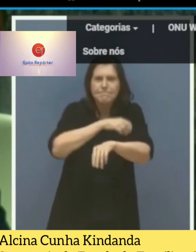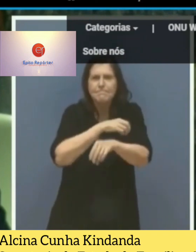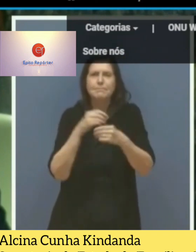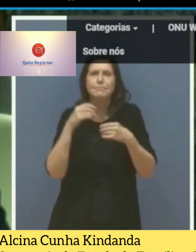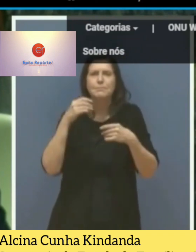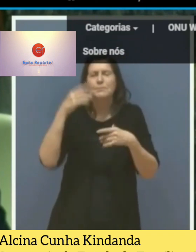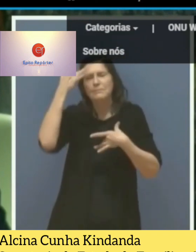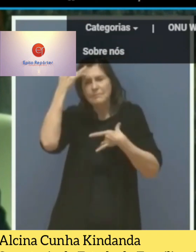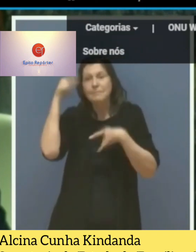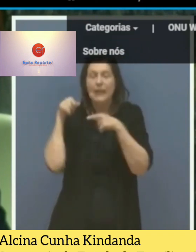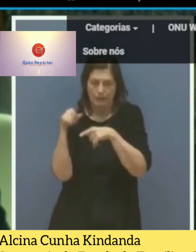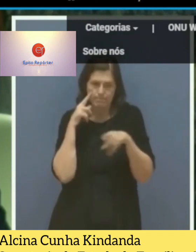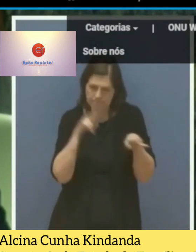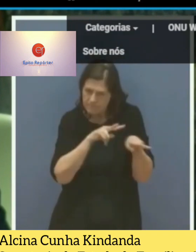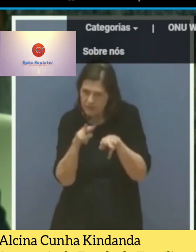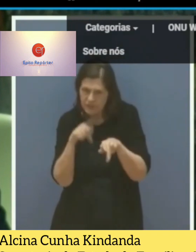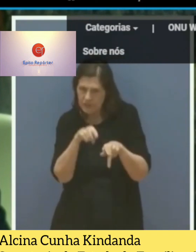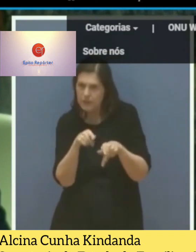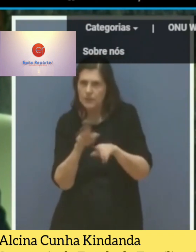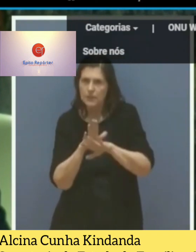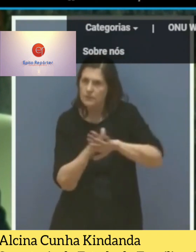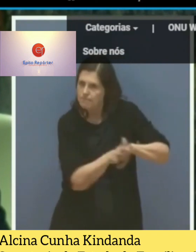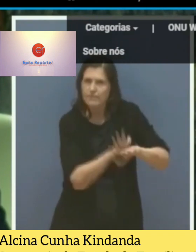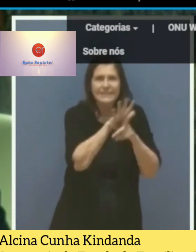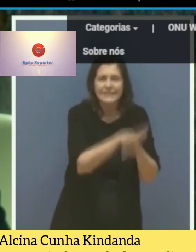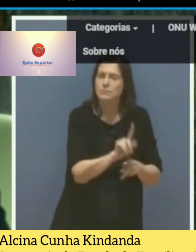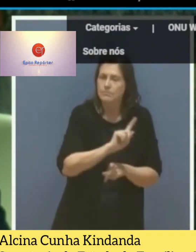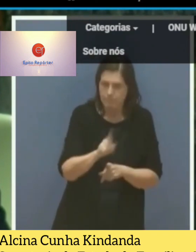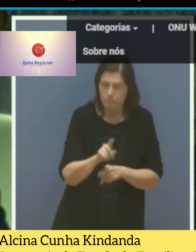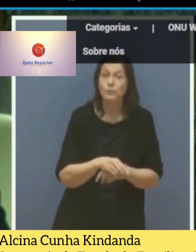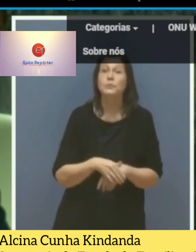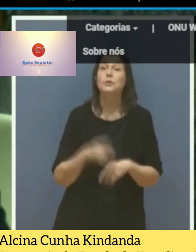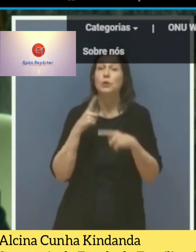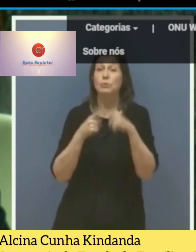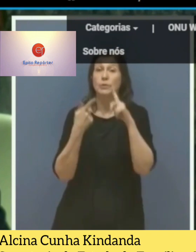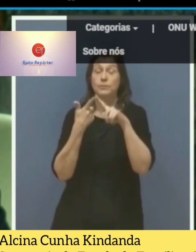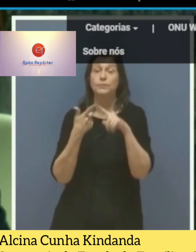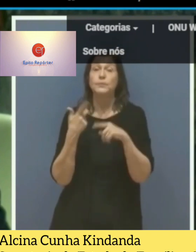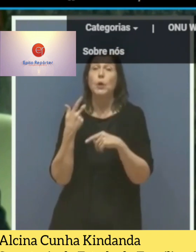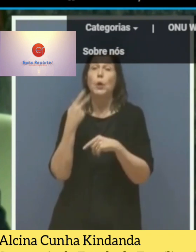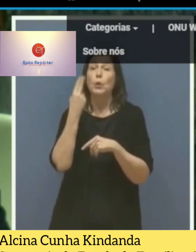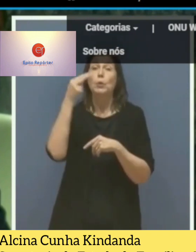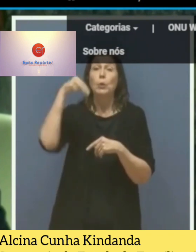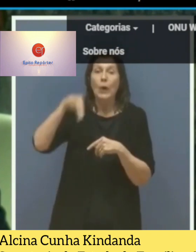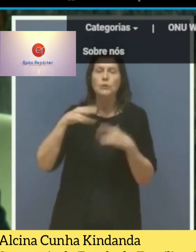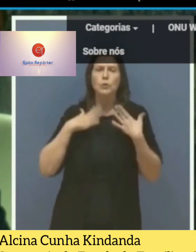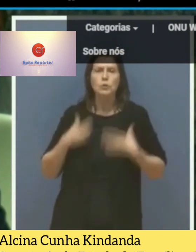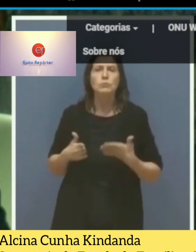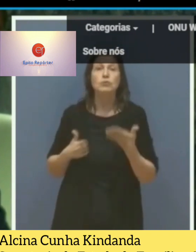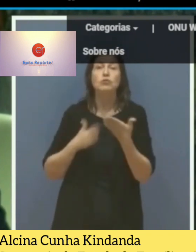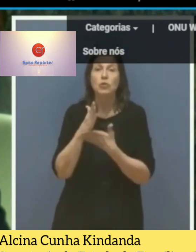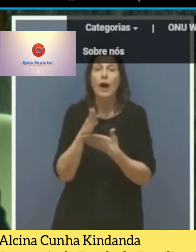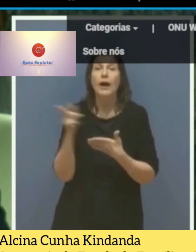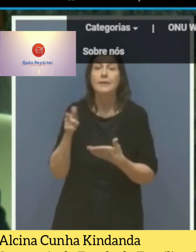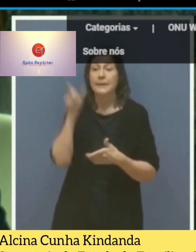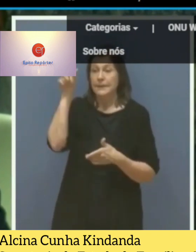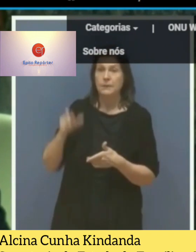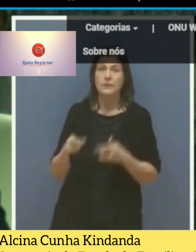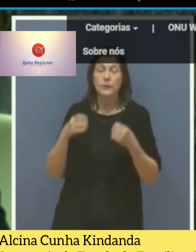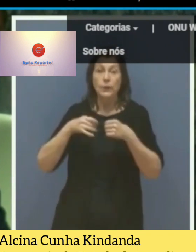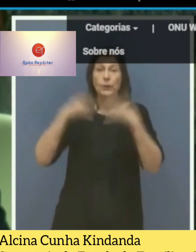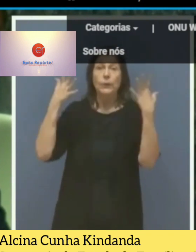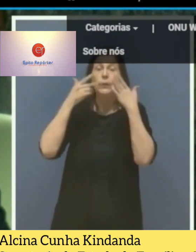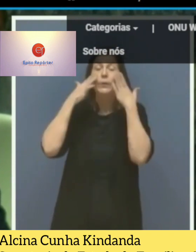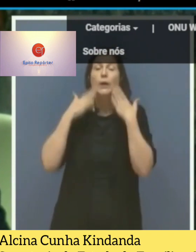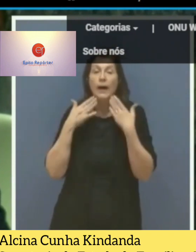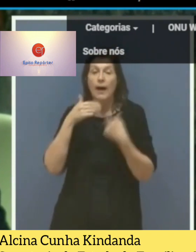Nações Unidas sobre os Direitos Humanos das pessoas com Albino que pretende visitar o nosso país os tramitos diplomáticos para